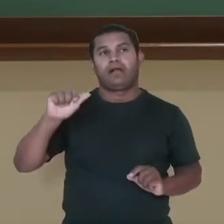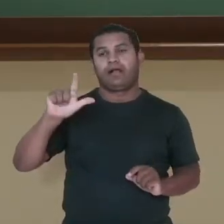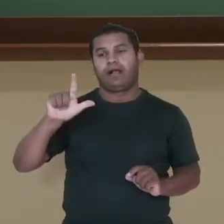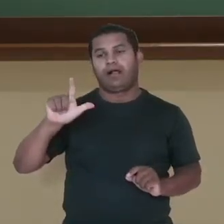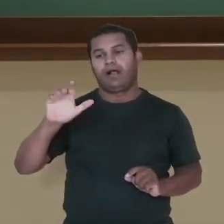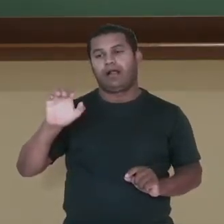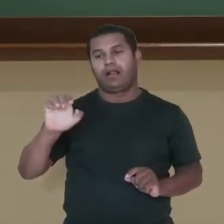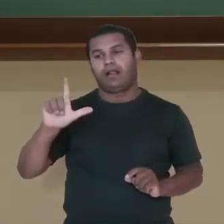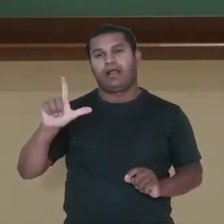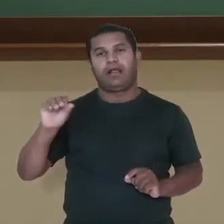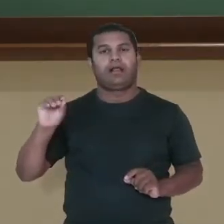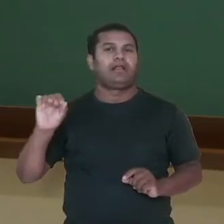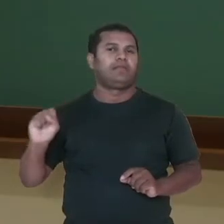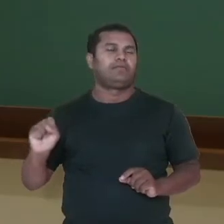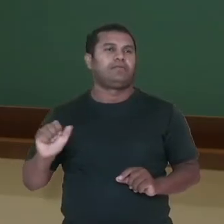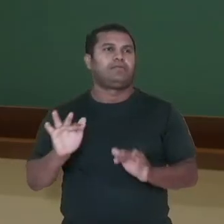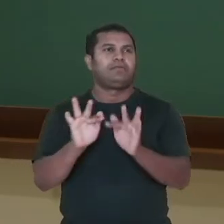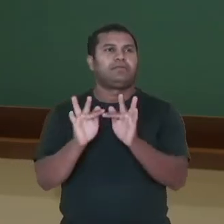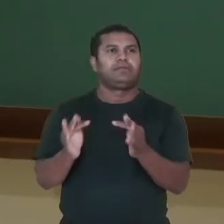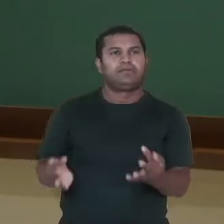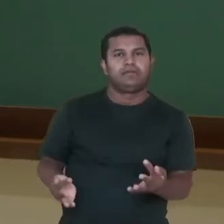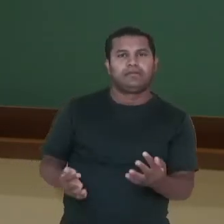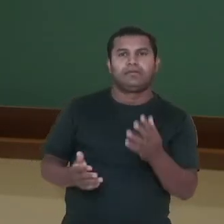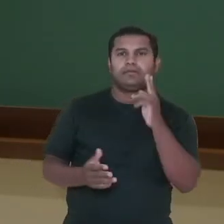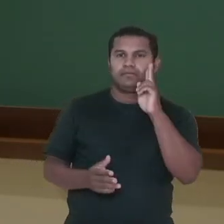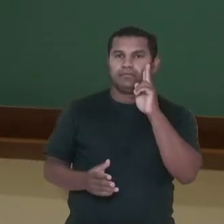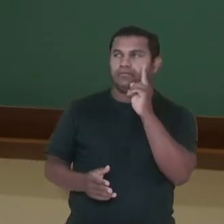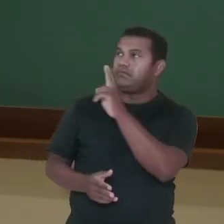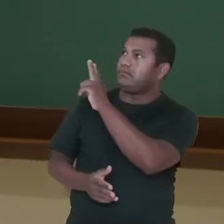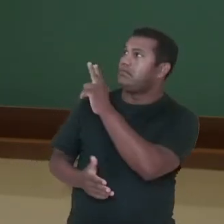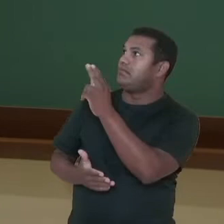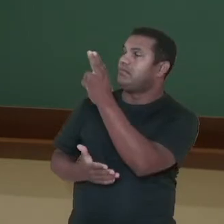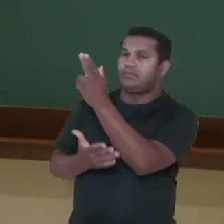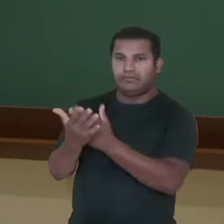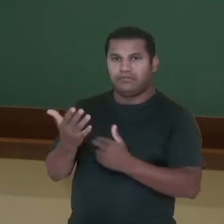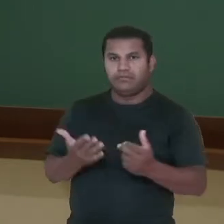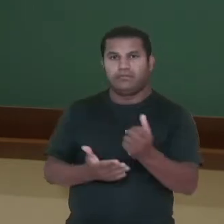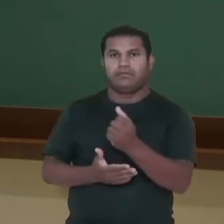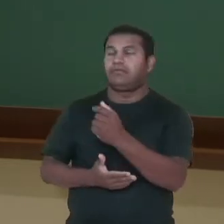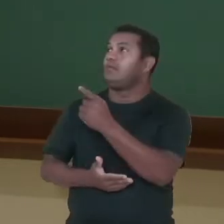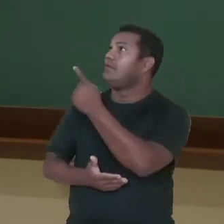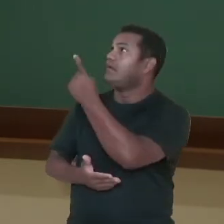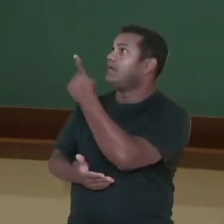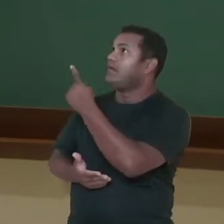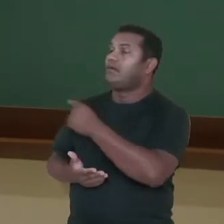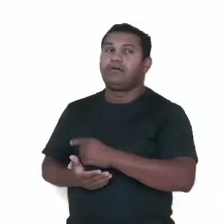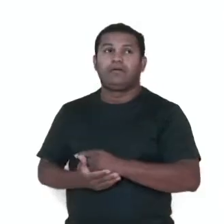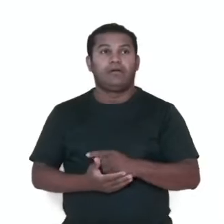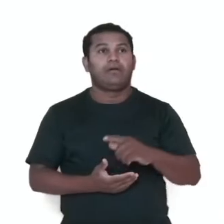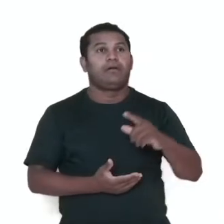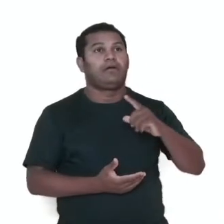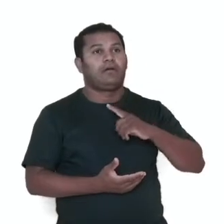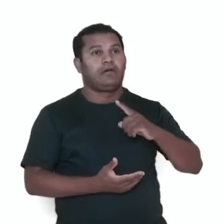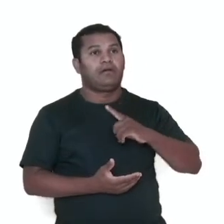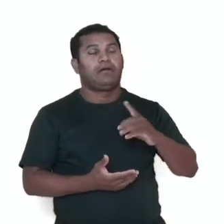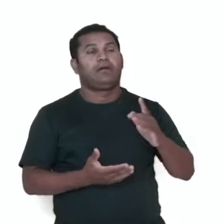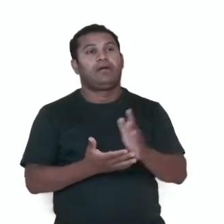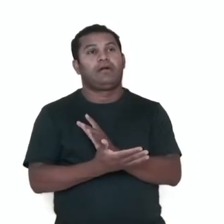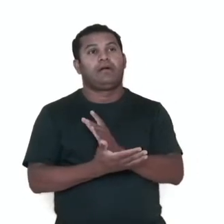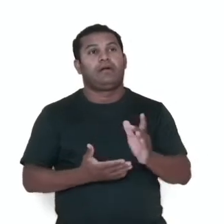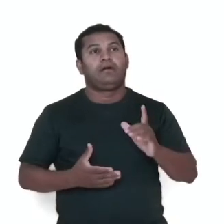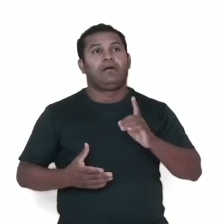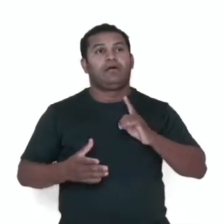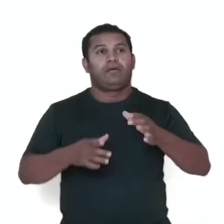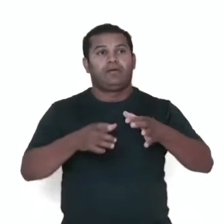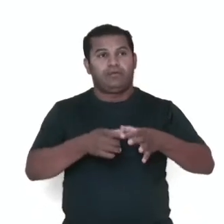você. Mas assim, falando de um termo, de um modo mais técnico, os alelos são um ou outro genes responsável pelo mesmo